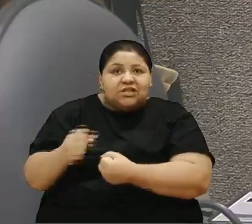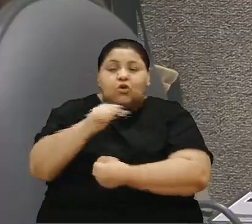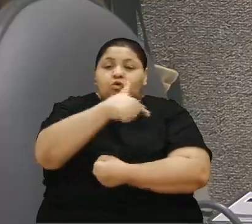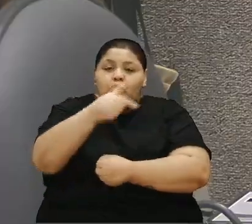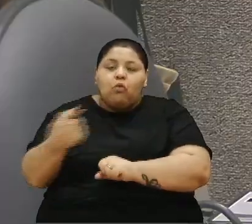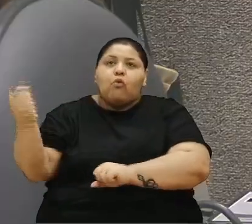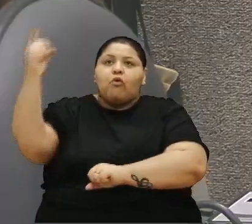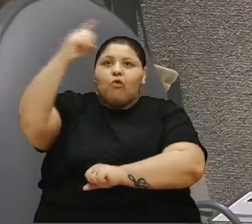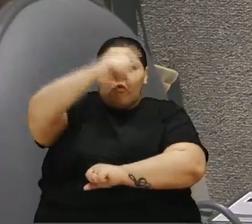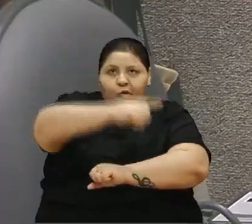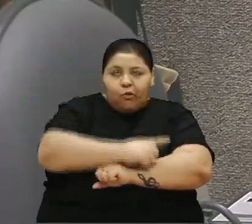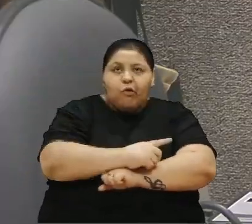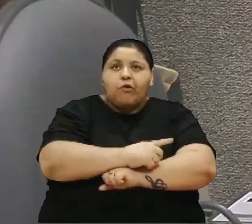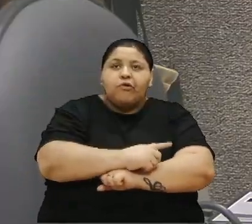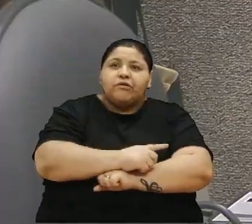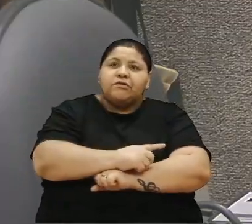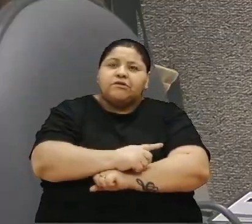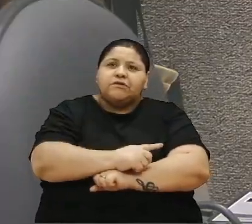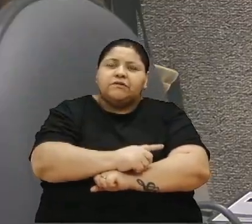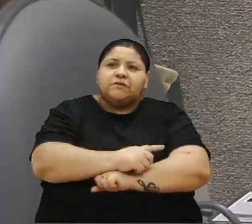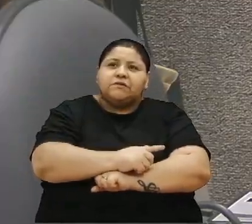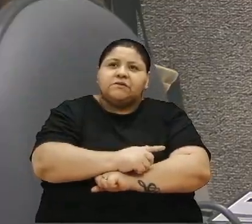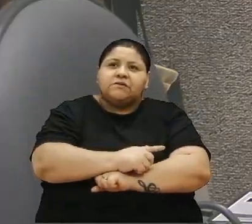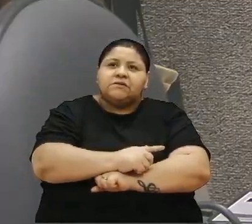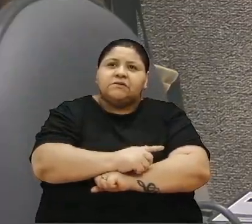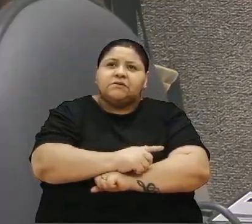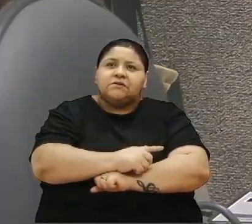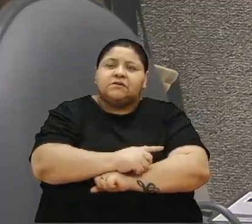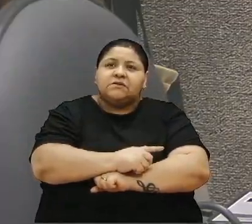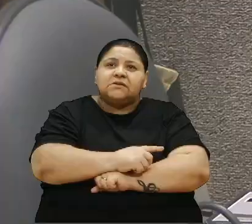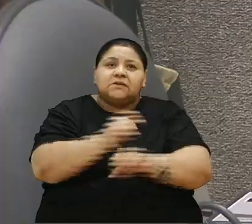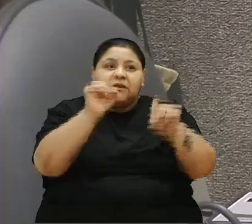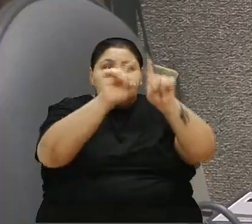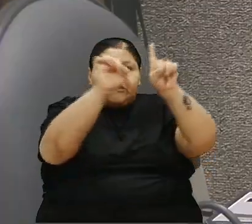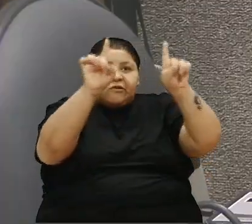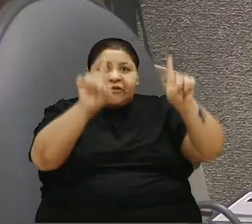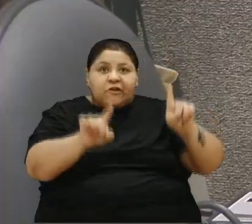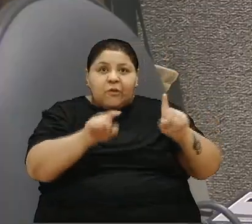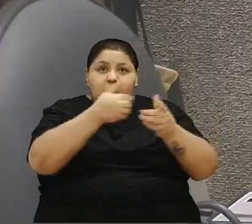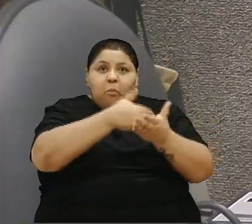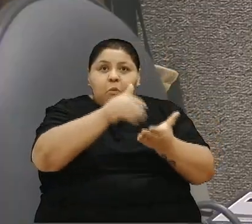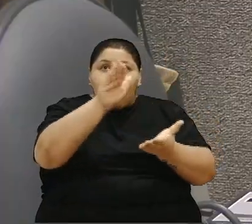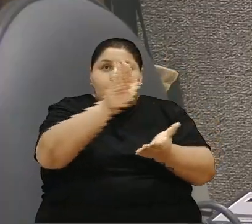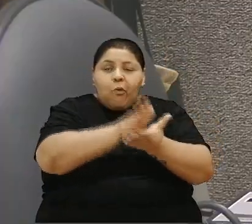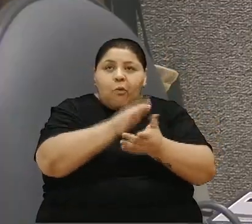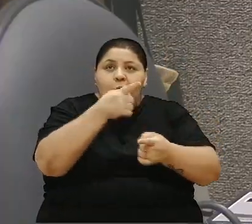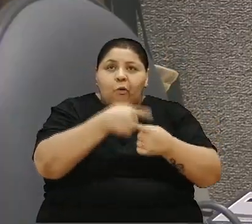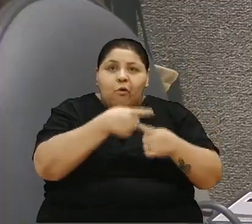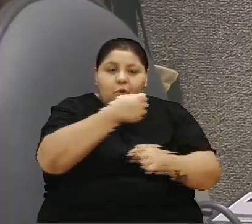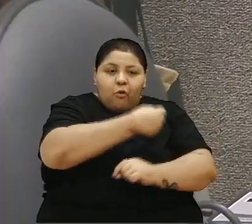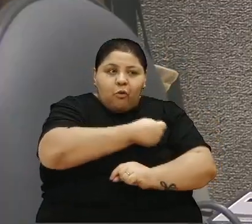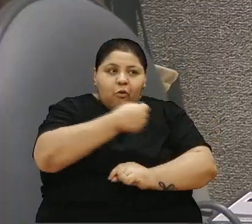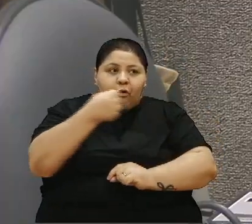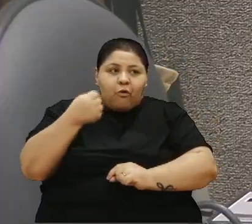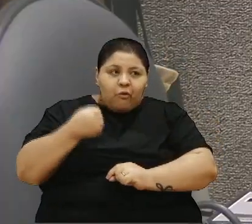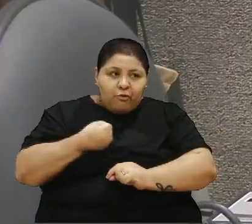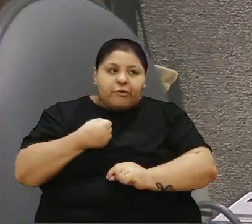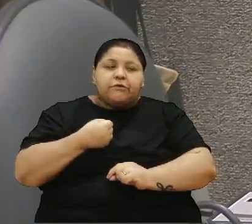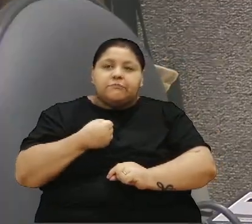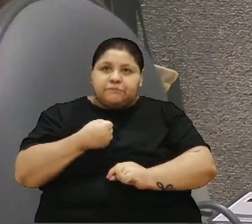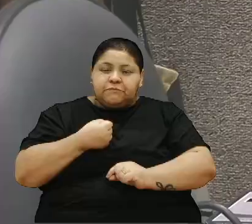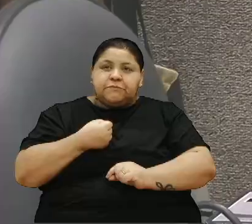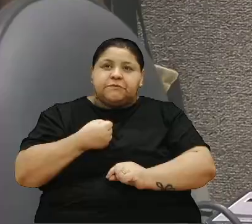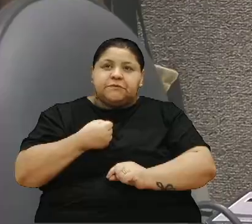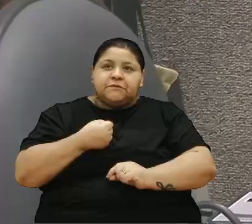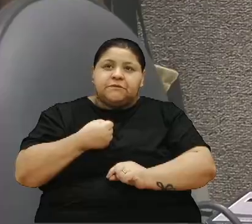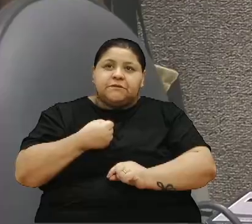dia, ele foi lá e daí a RecPark multou ele porque o número, a placa que